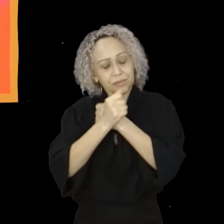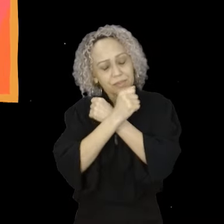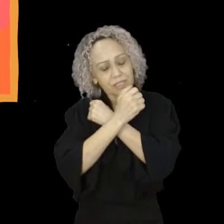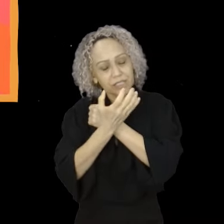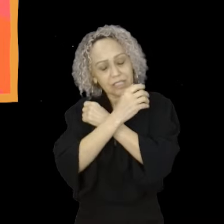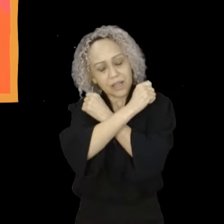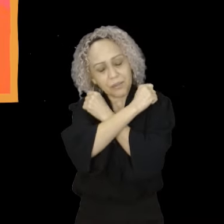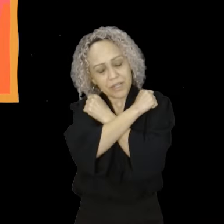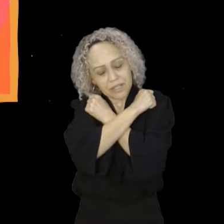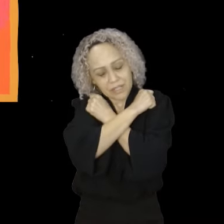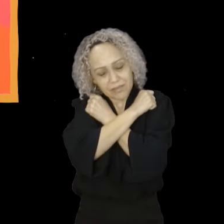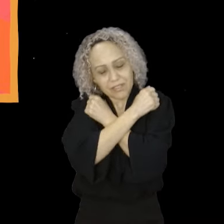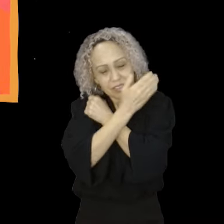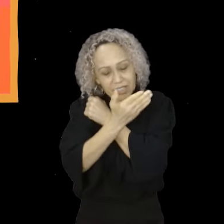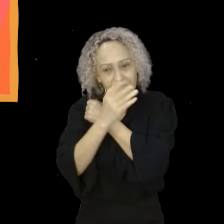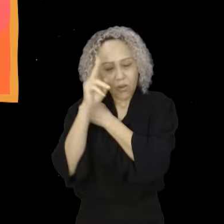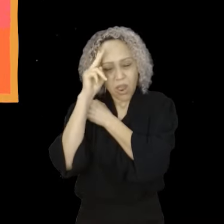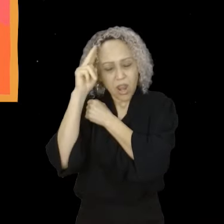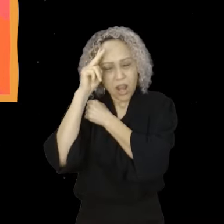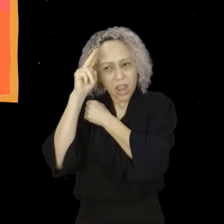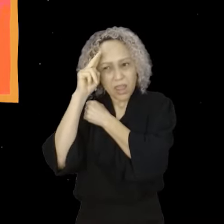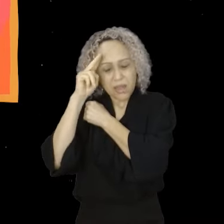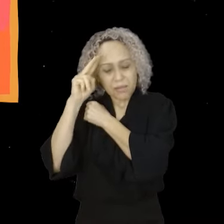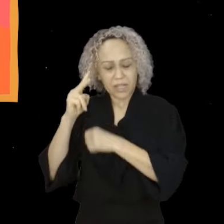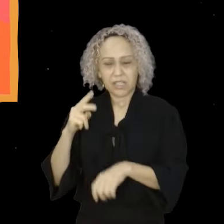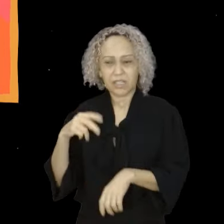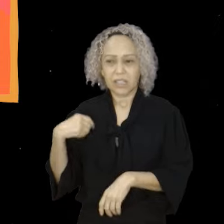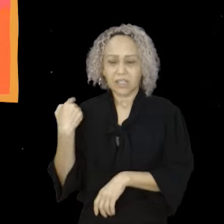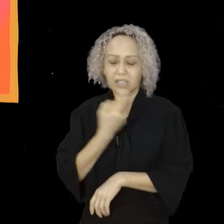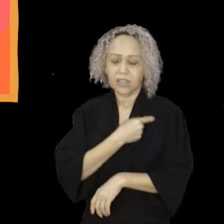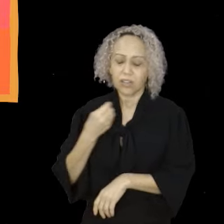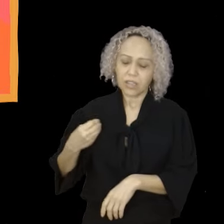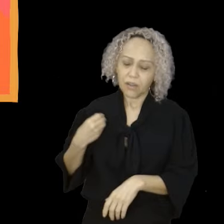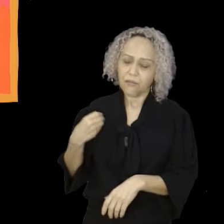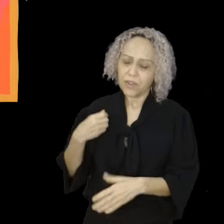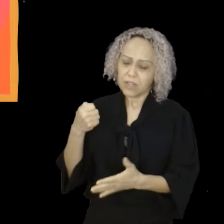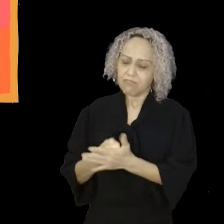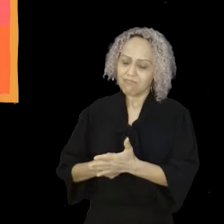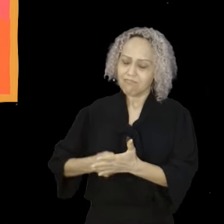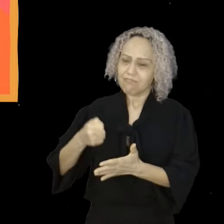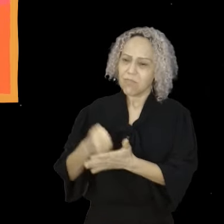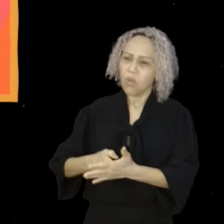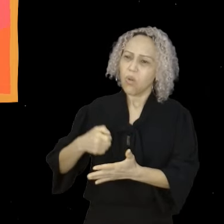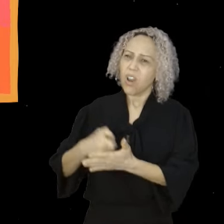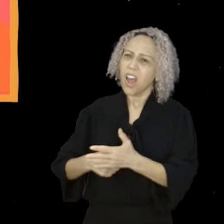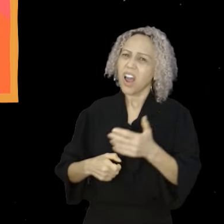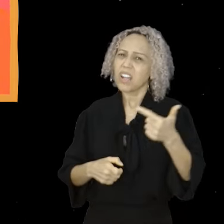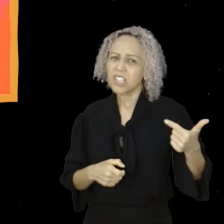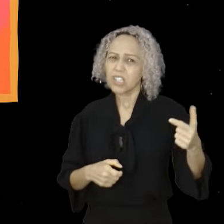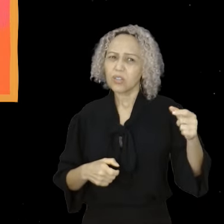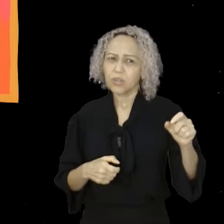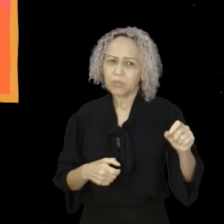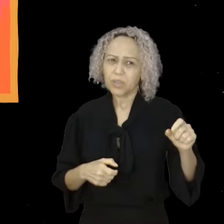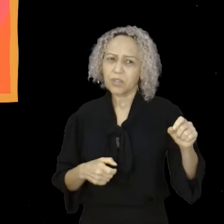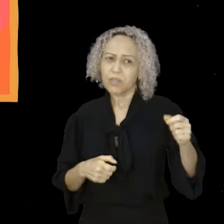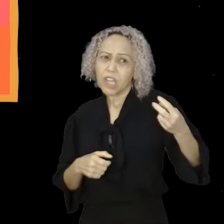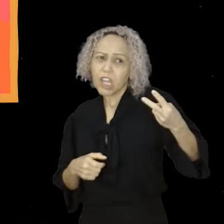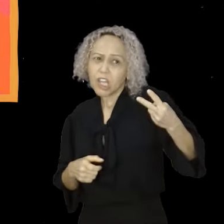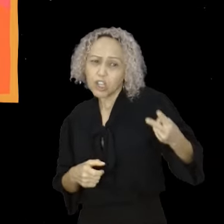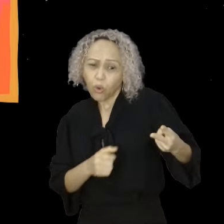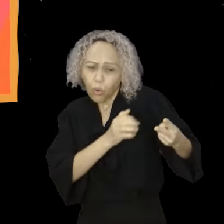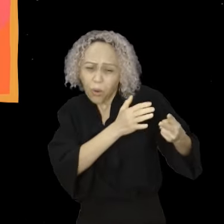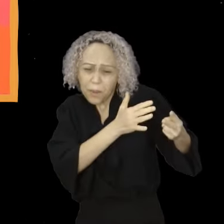essa caminhada que vem em cada momento, em cada etapa, de 2002 até agora, e ter muito caminho